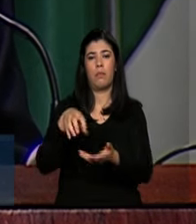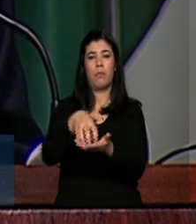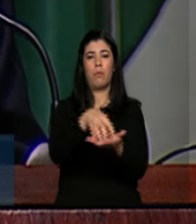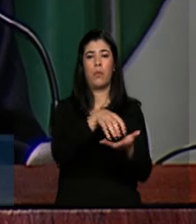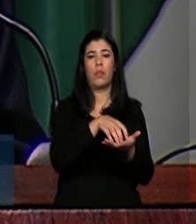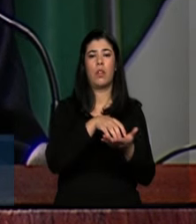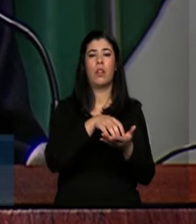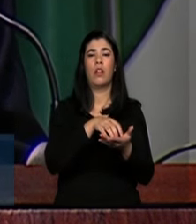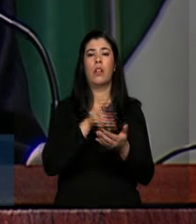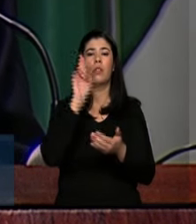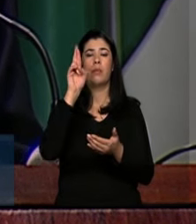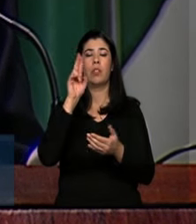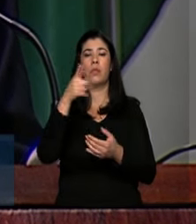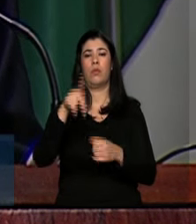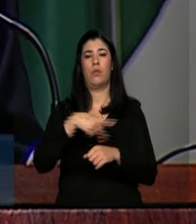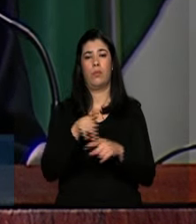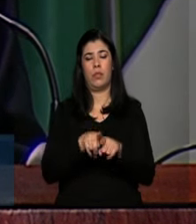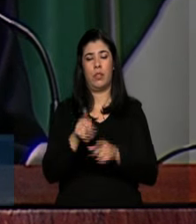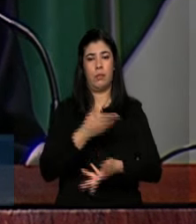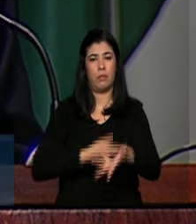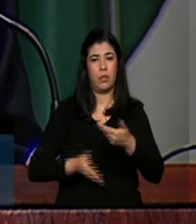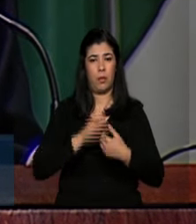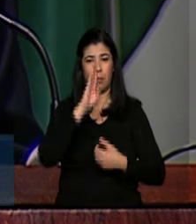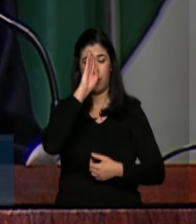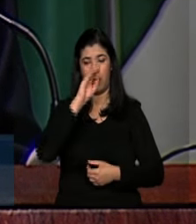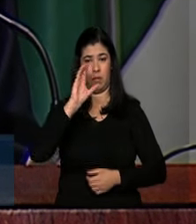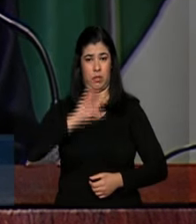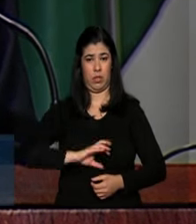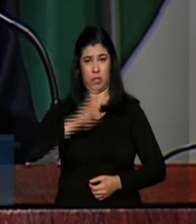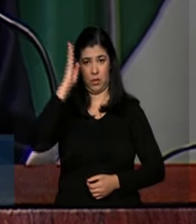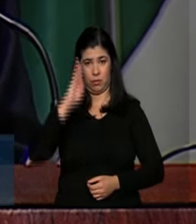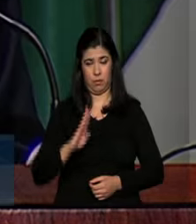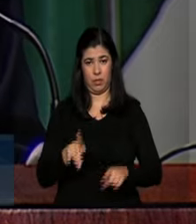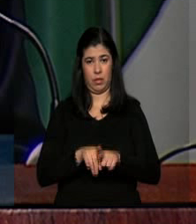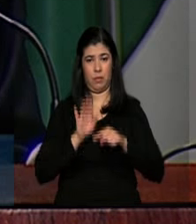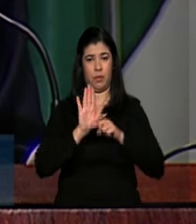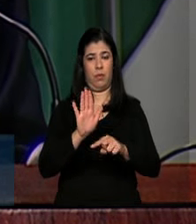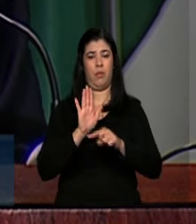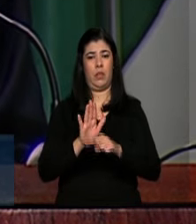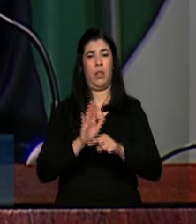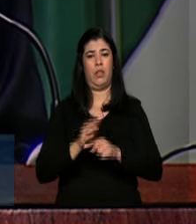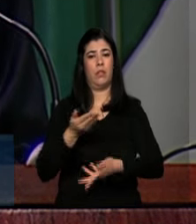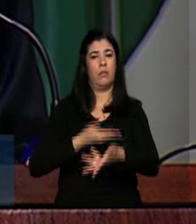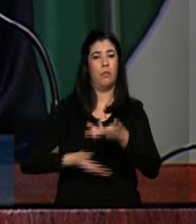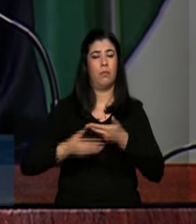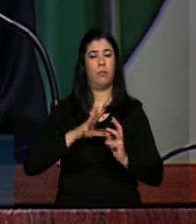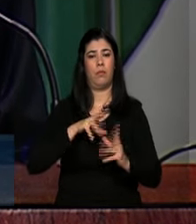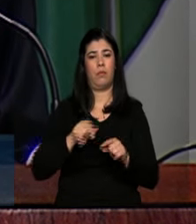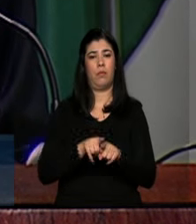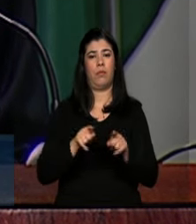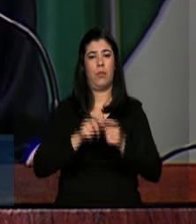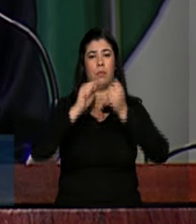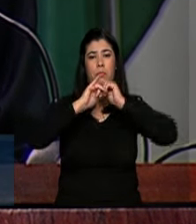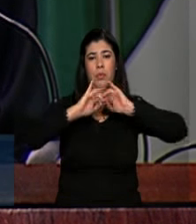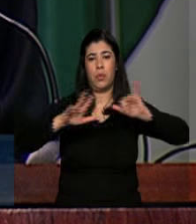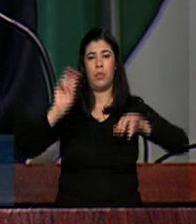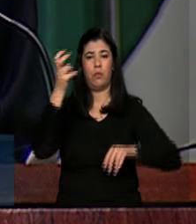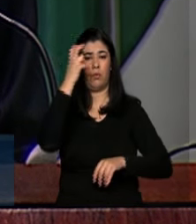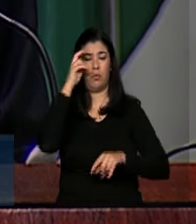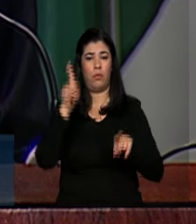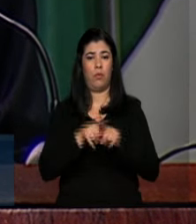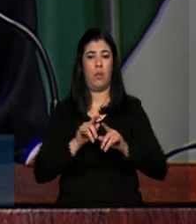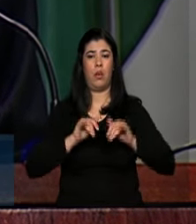exterior, com prioridade para o atendimento ao cidadão brasileiro, à cooperação internacional, a difusão cultural, a